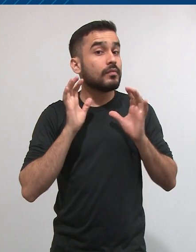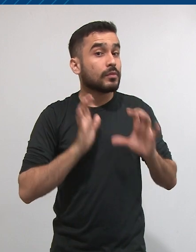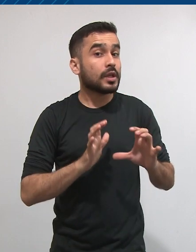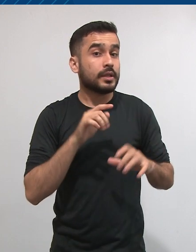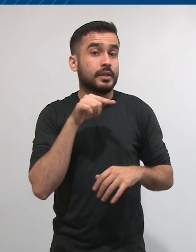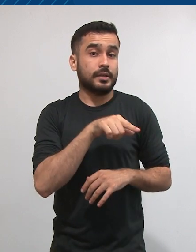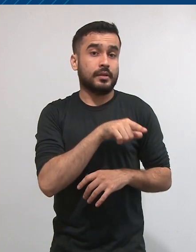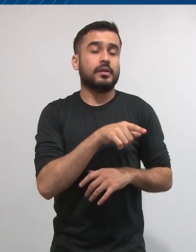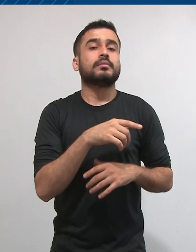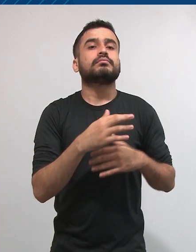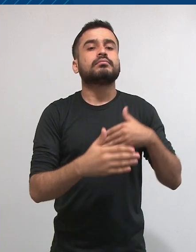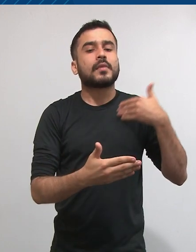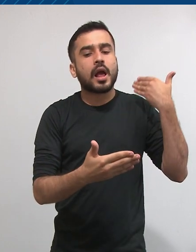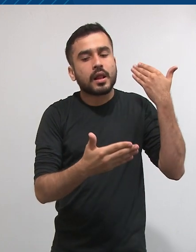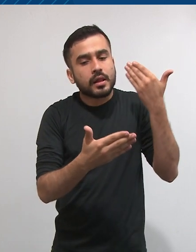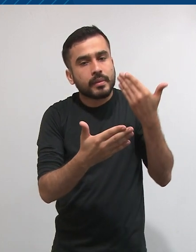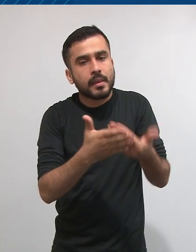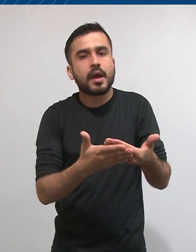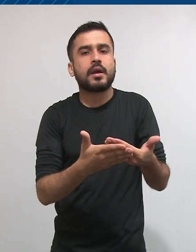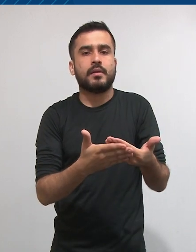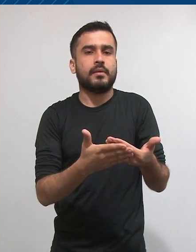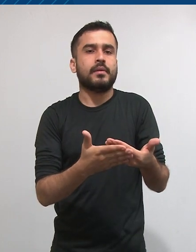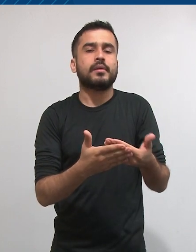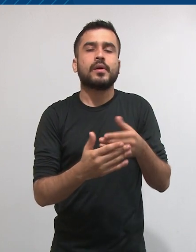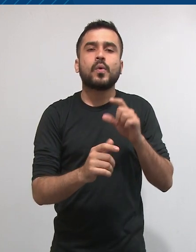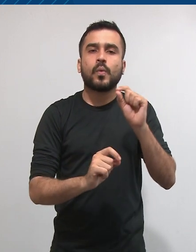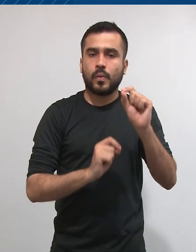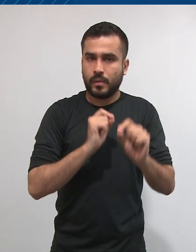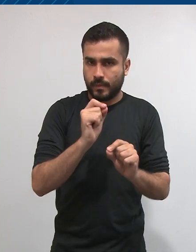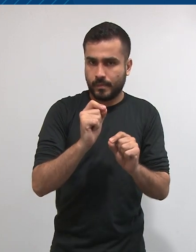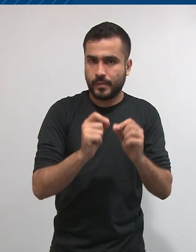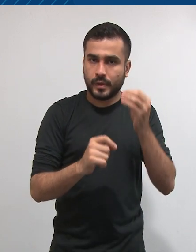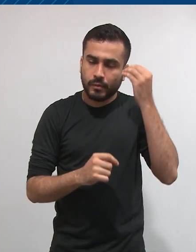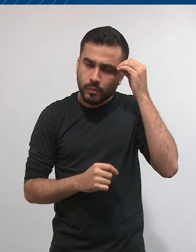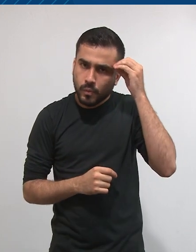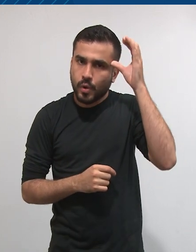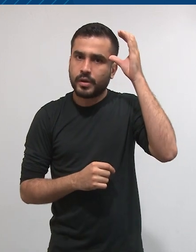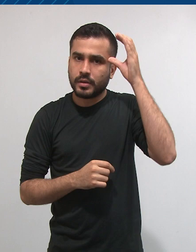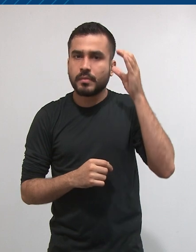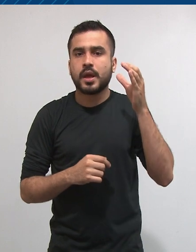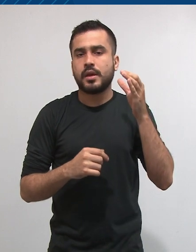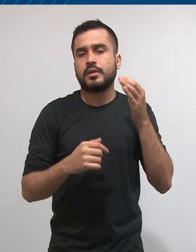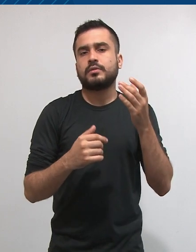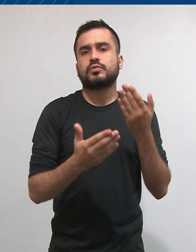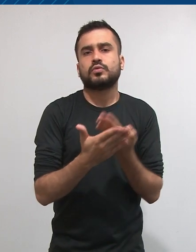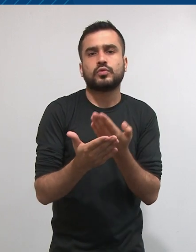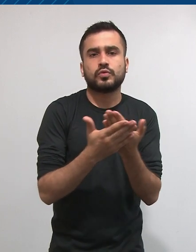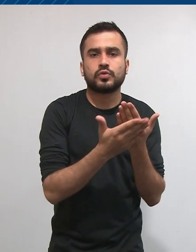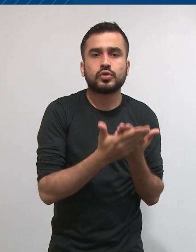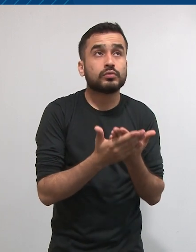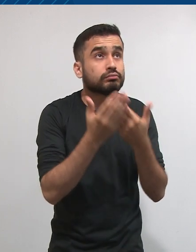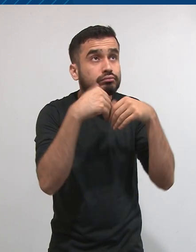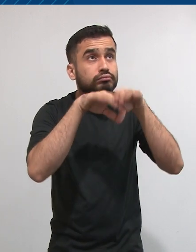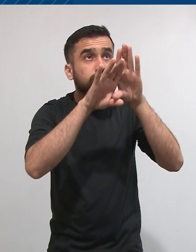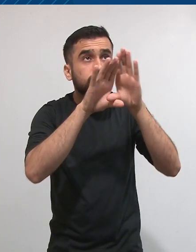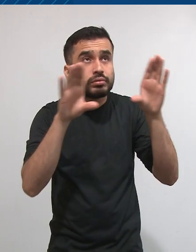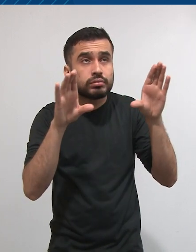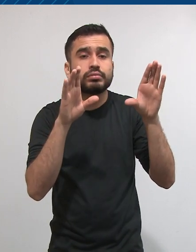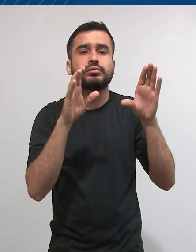forma até chegar ao conhecimento da cosmologia, num todo,